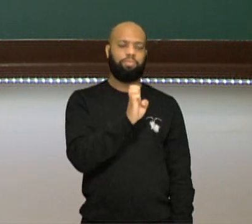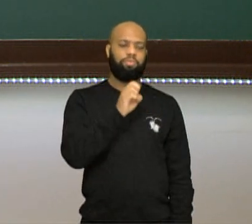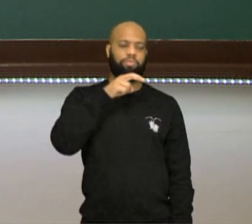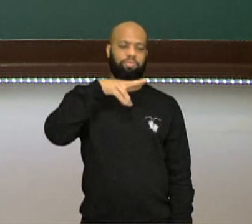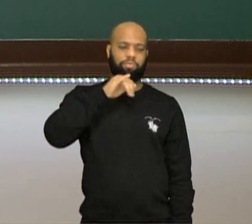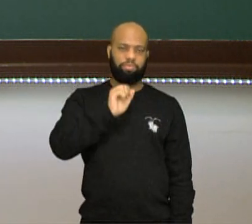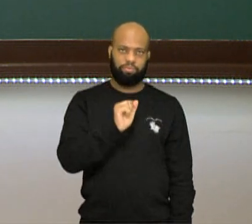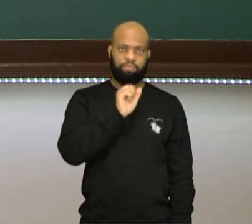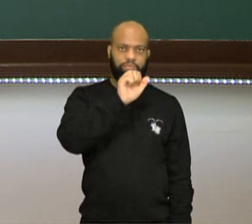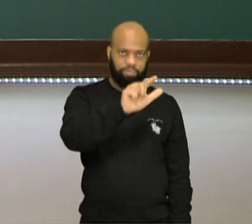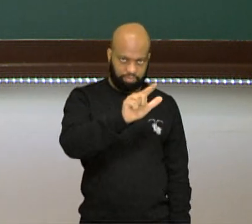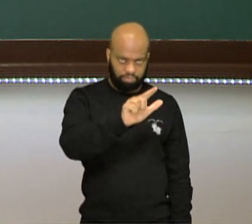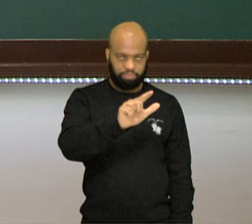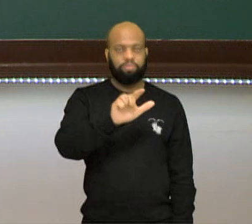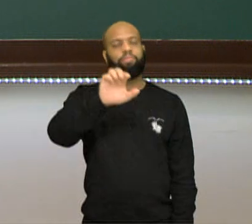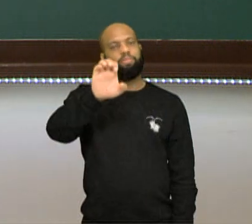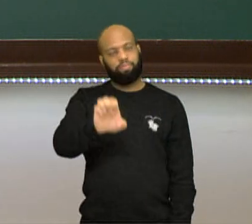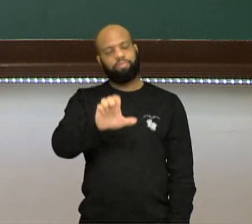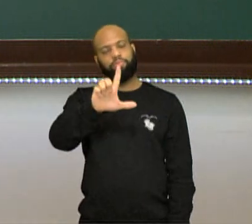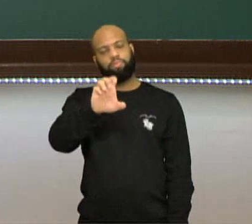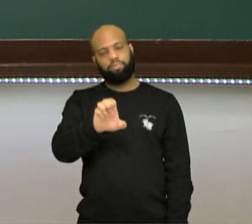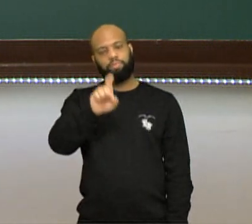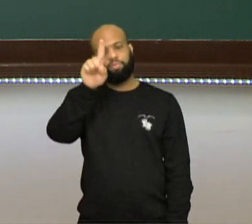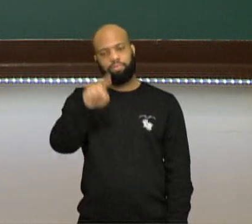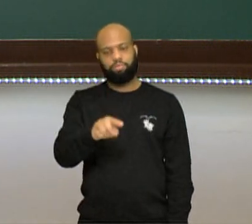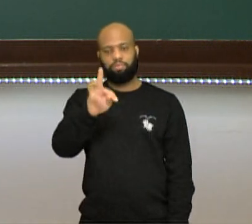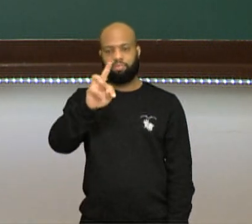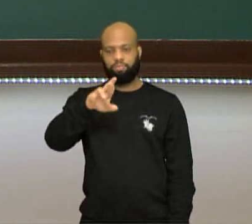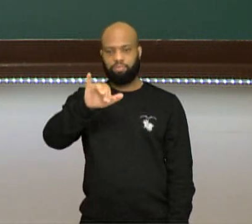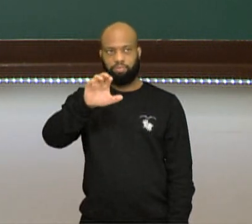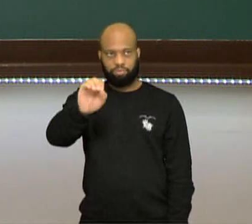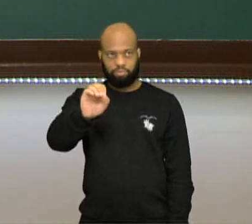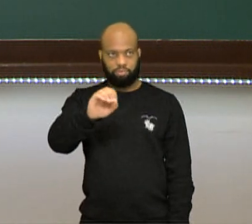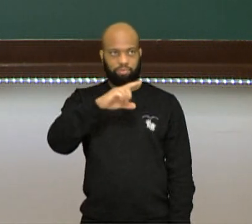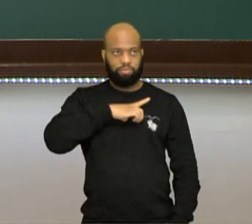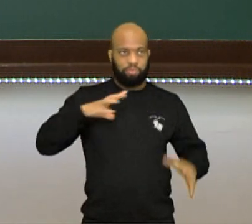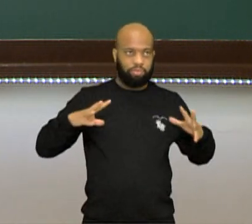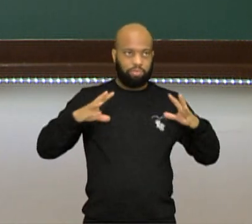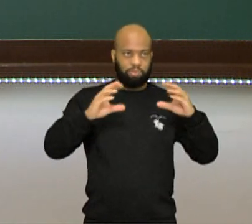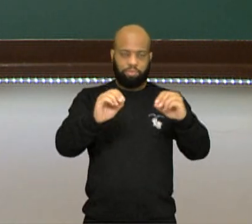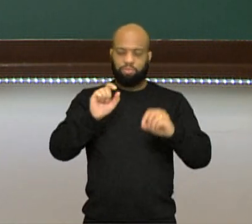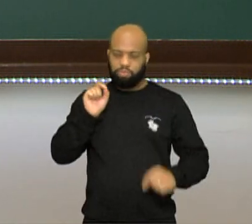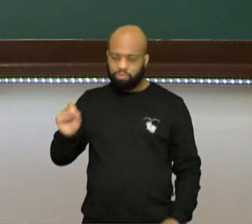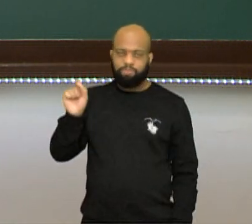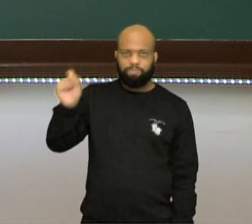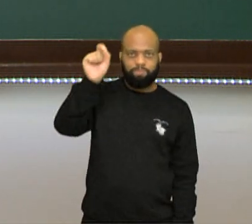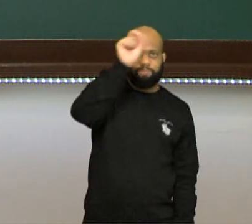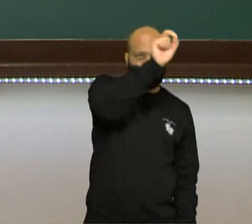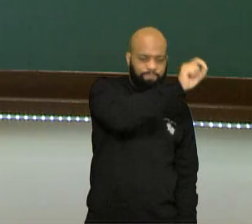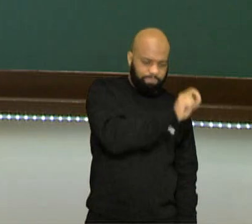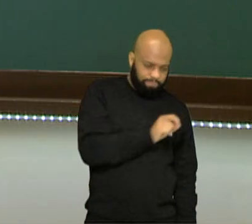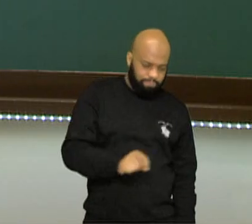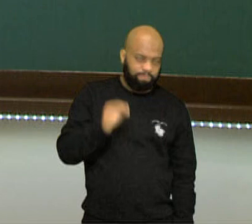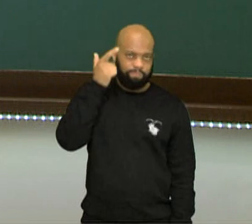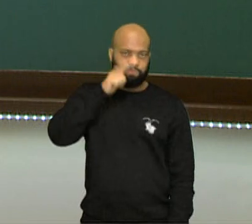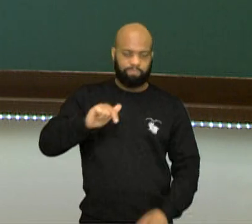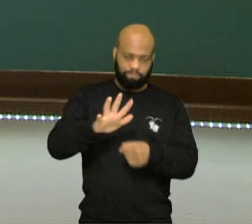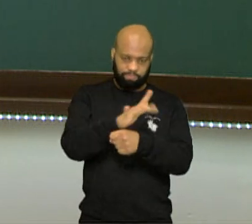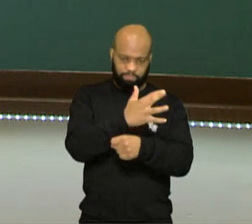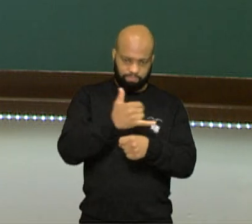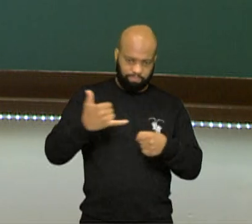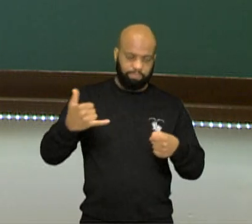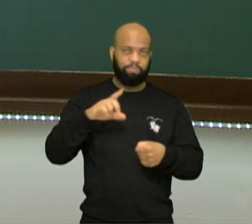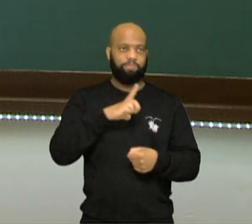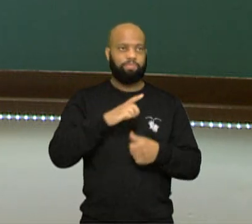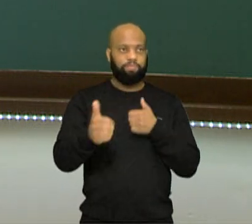trabalho, ok? Então, quer dizer que todos esses pontos aqui, para eu carregar uma carga elétrica até próximo à